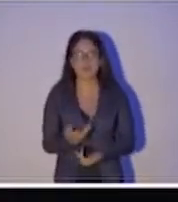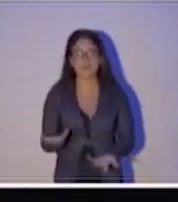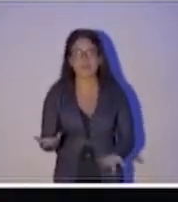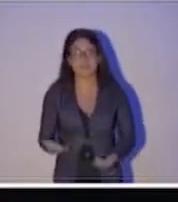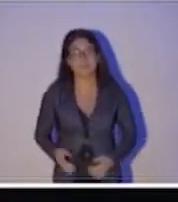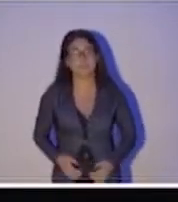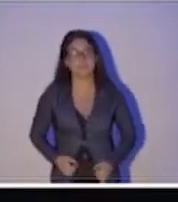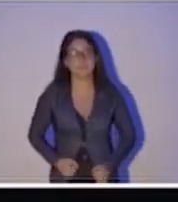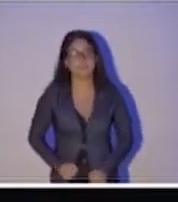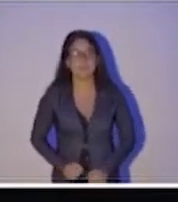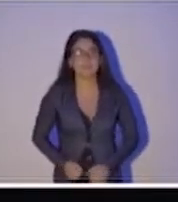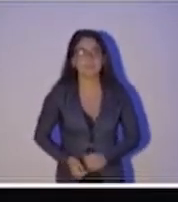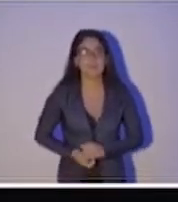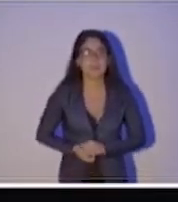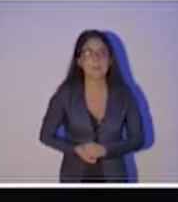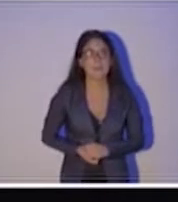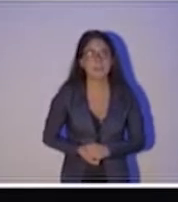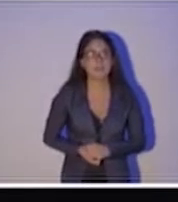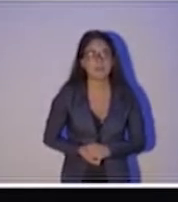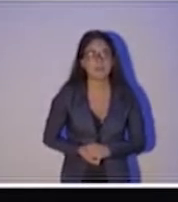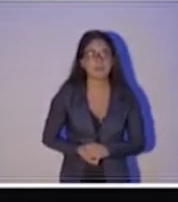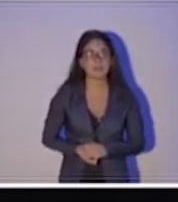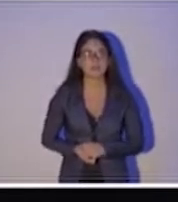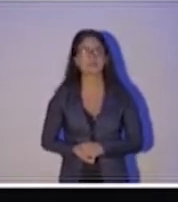Em minha defesa. Não, tô brincando.